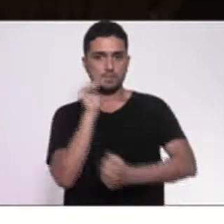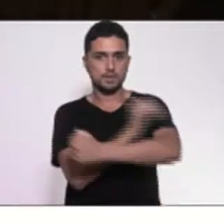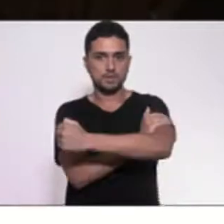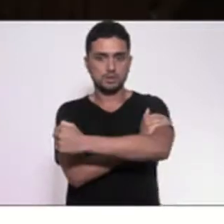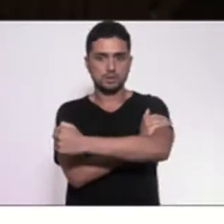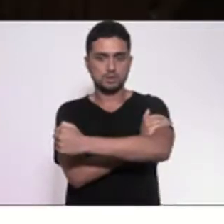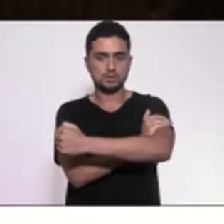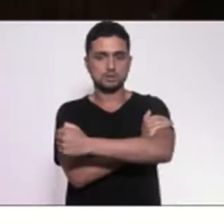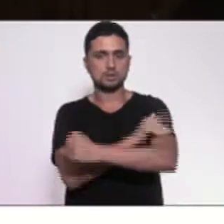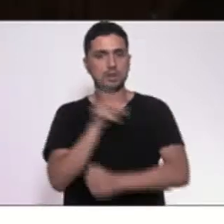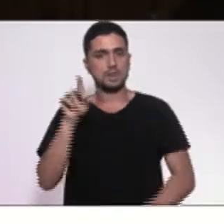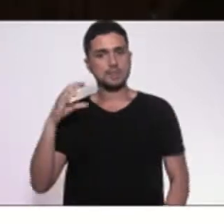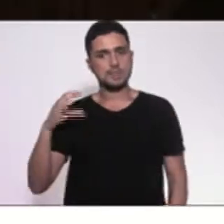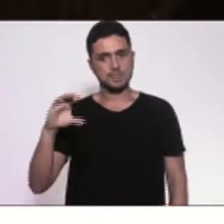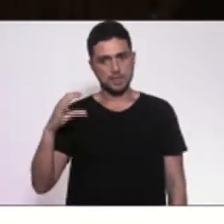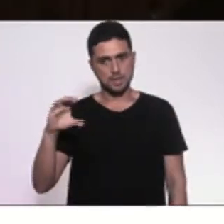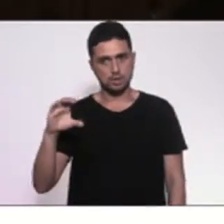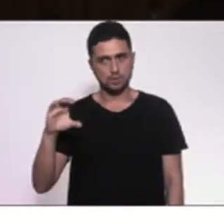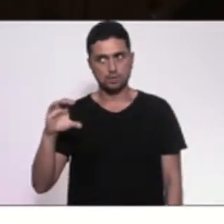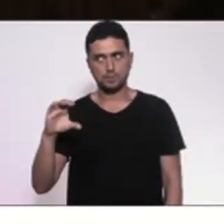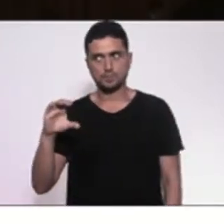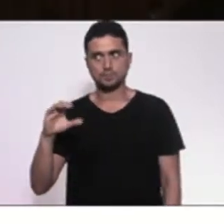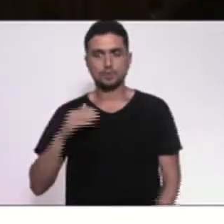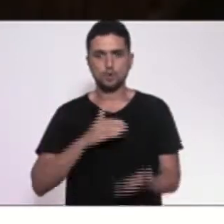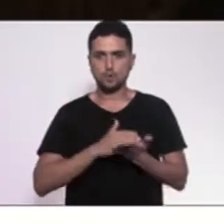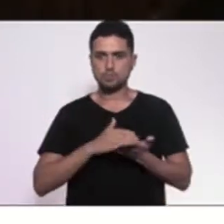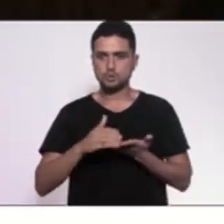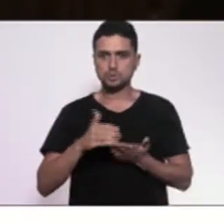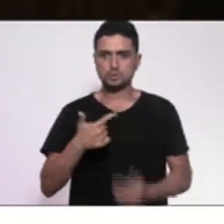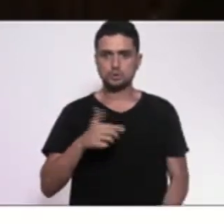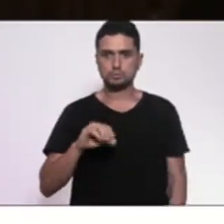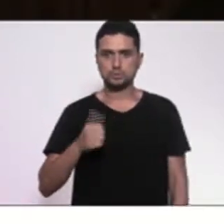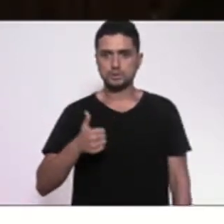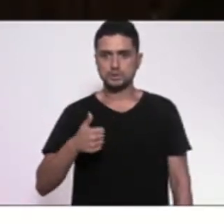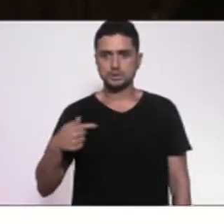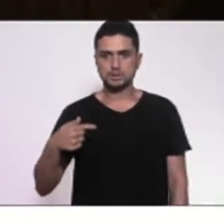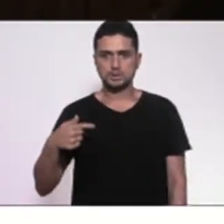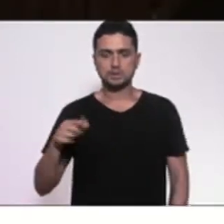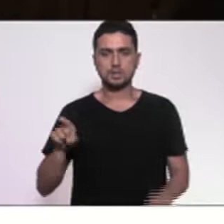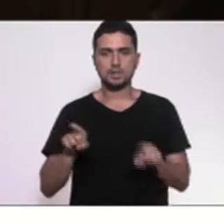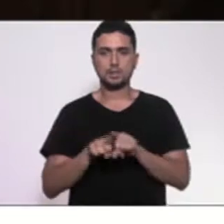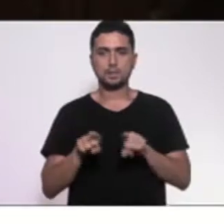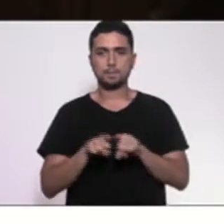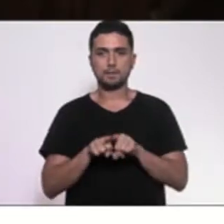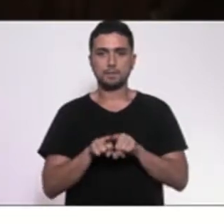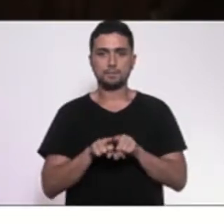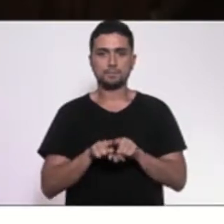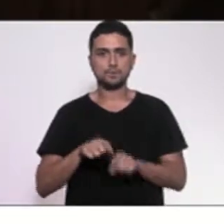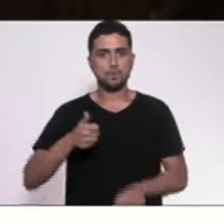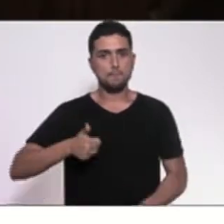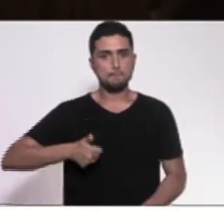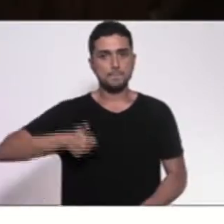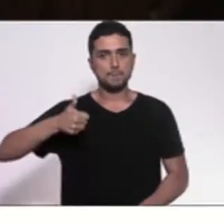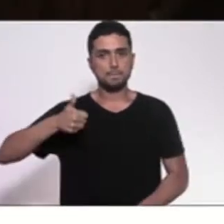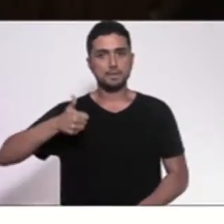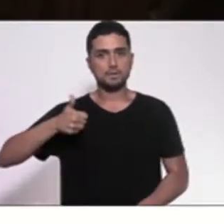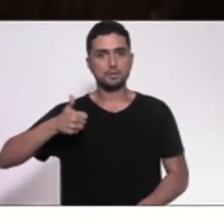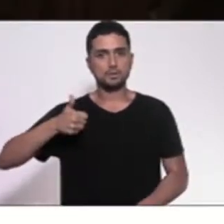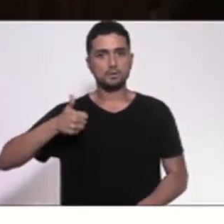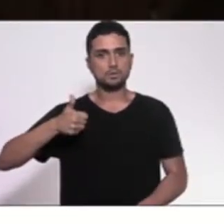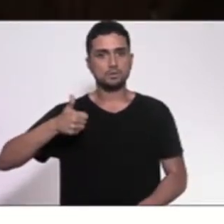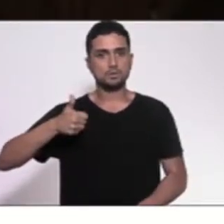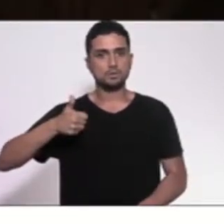desenvolvido também em Niterói, iniciado em 2017, e pela realização do